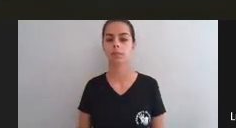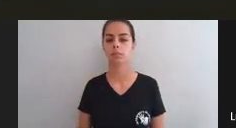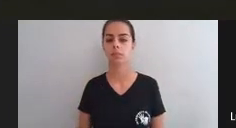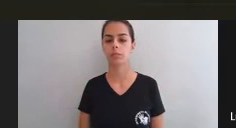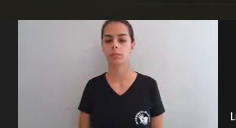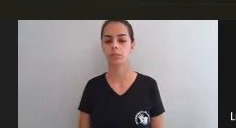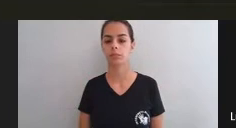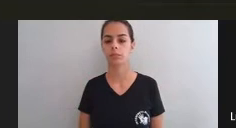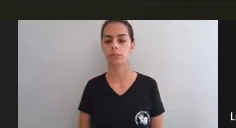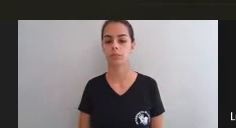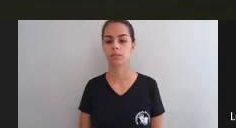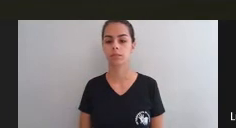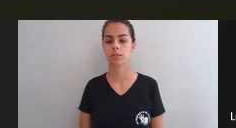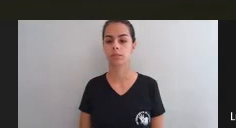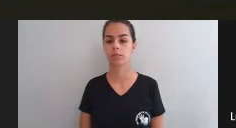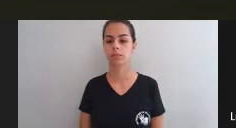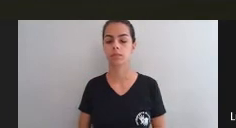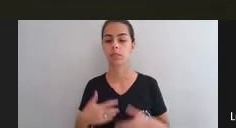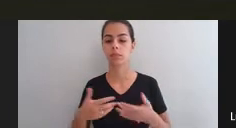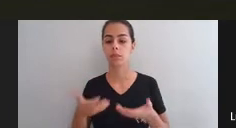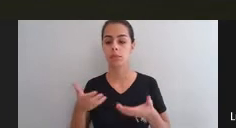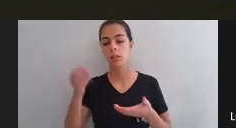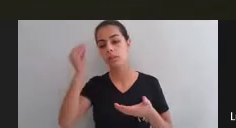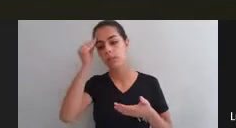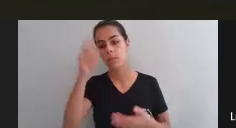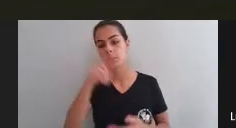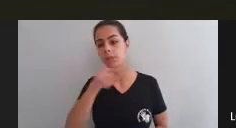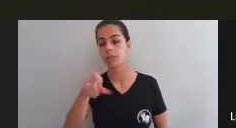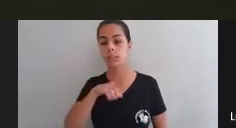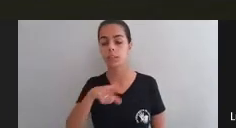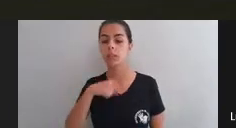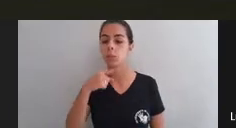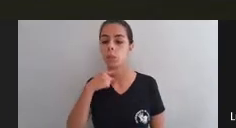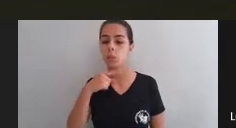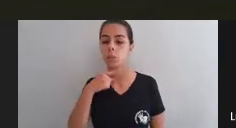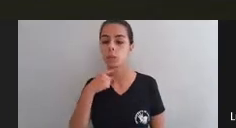Agora, eu queria saber se vocês têm alguma dúvida,